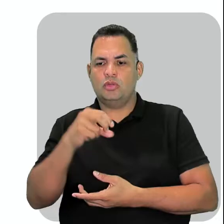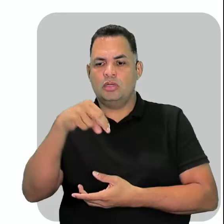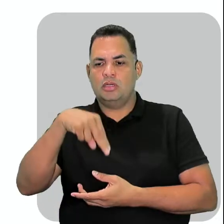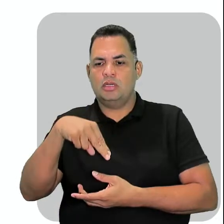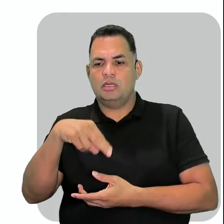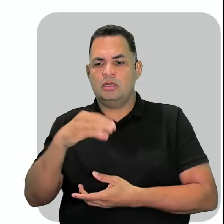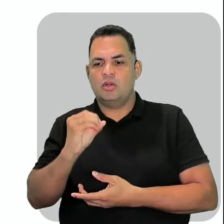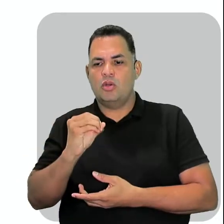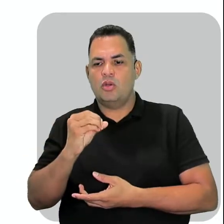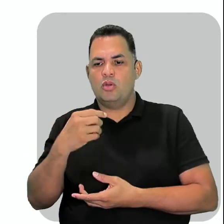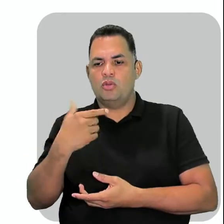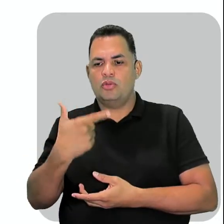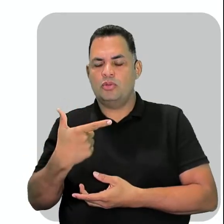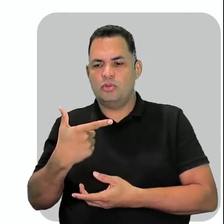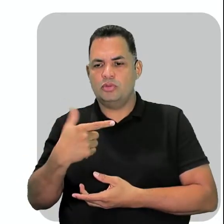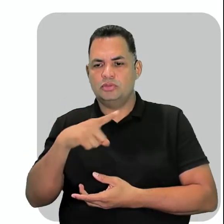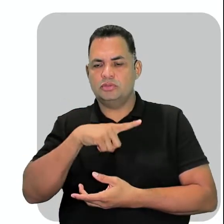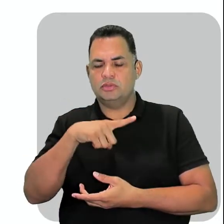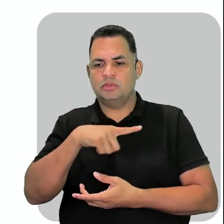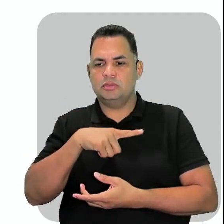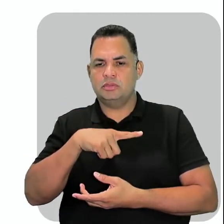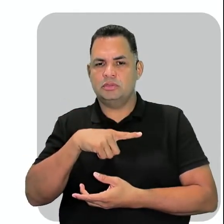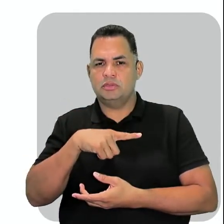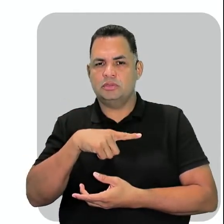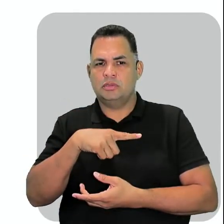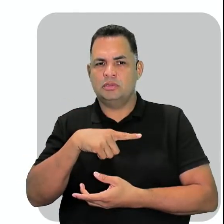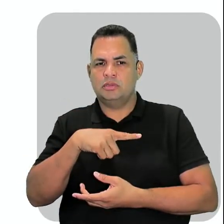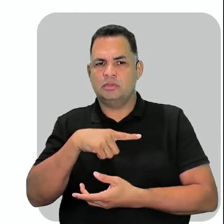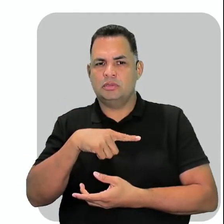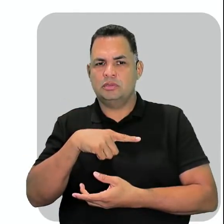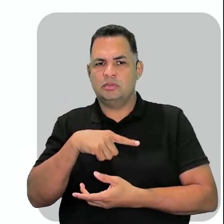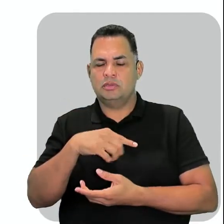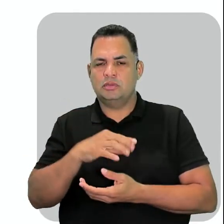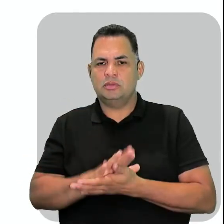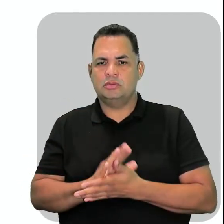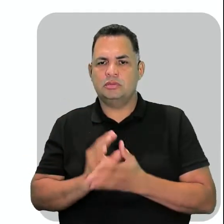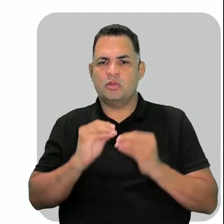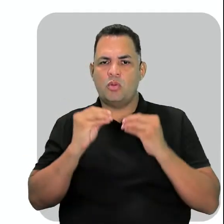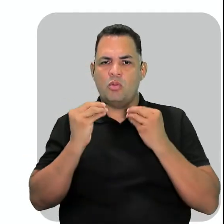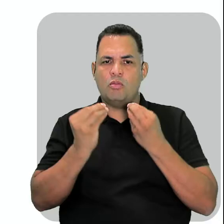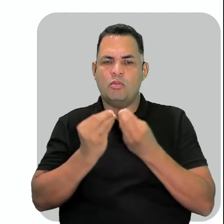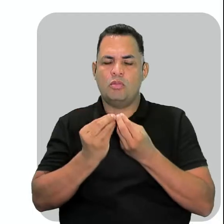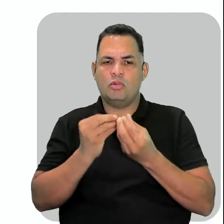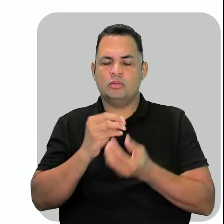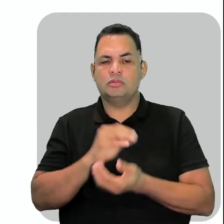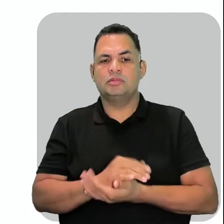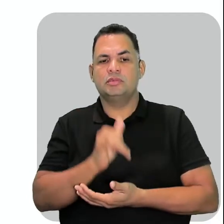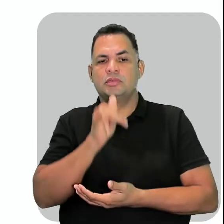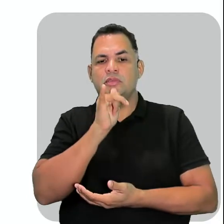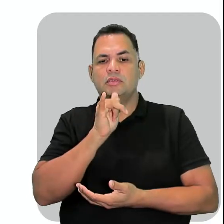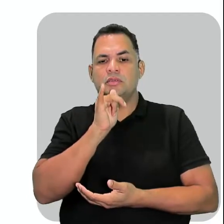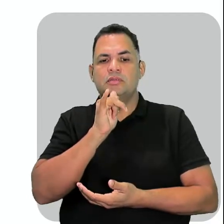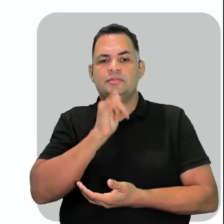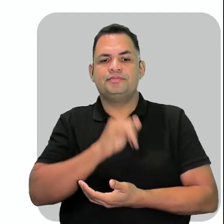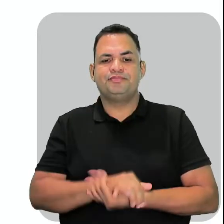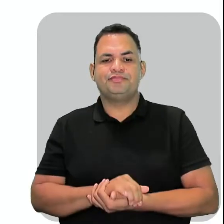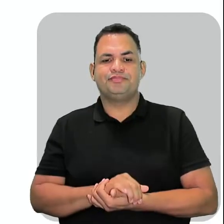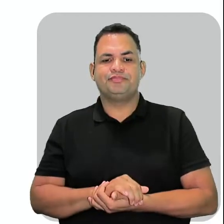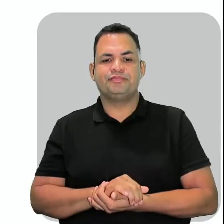NO2, nós temos ali um nitro composto. Olha o exemplo aqui.